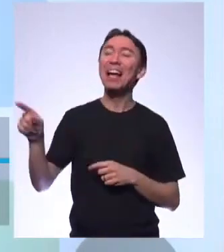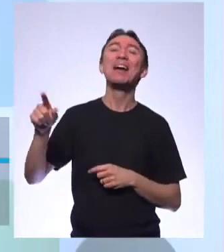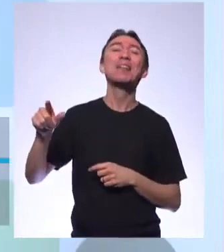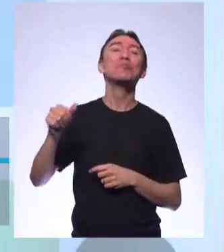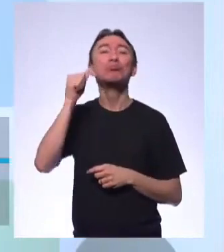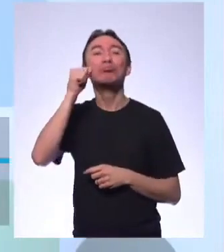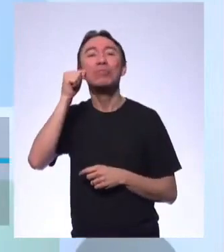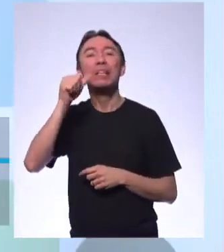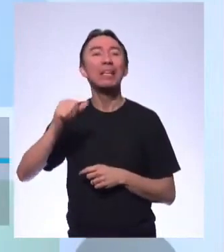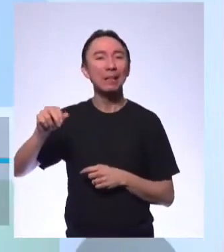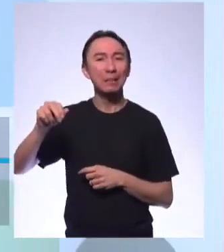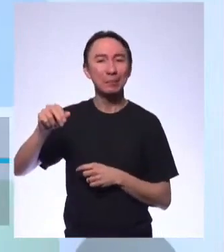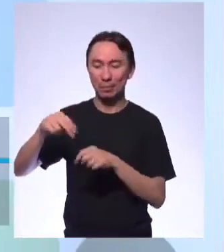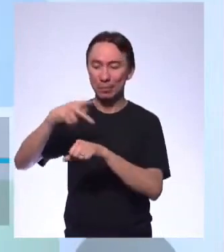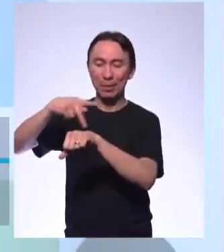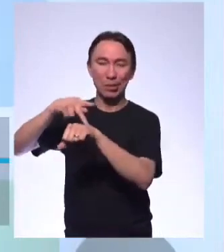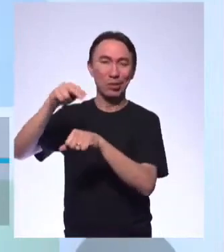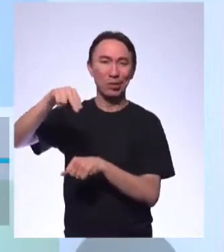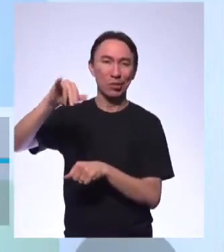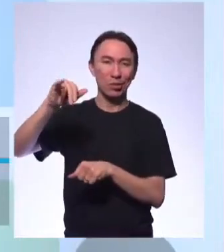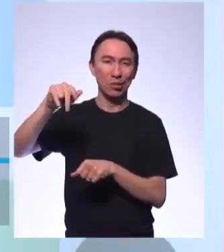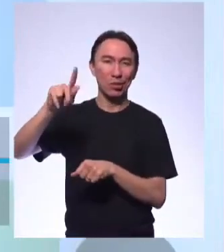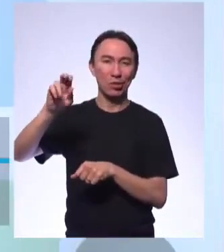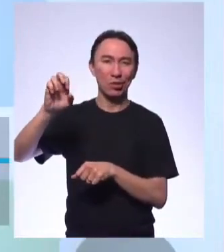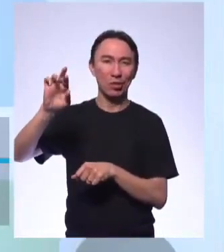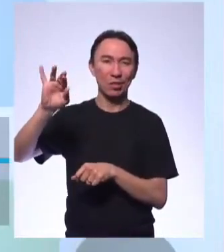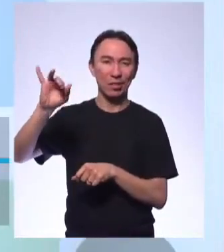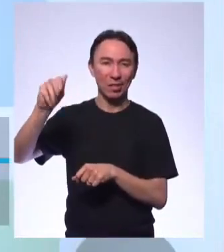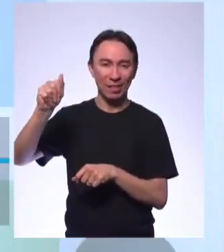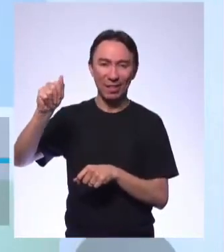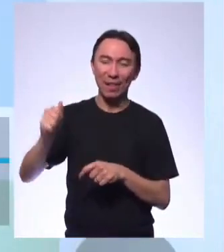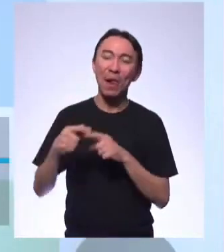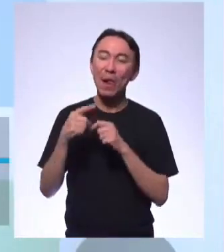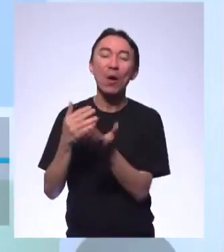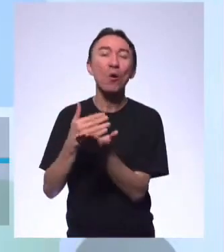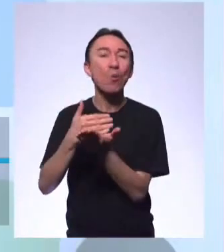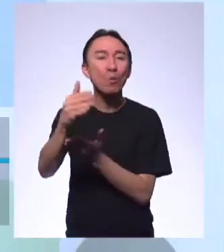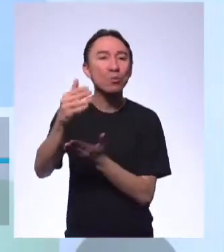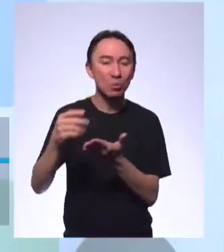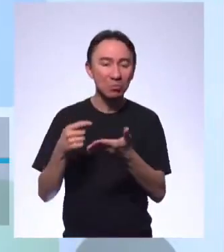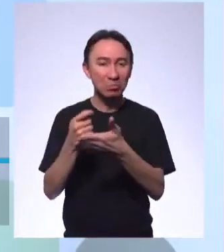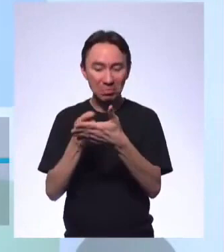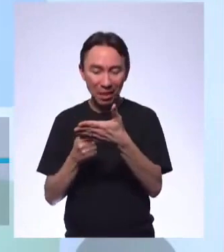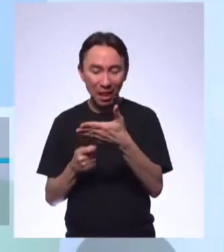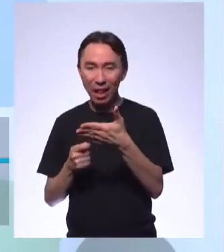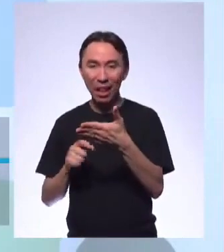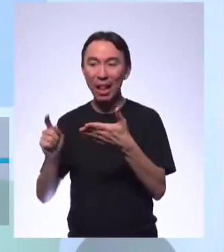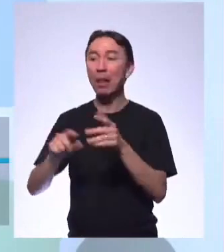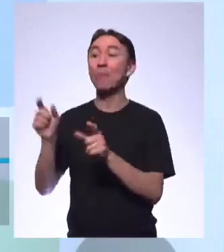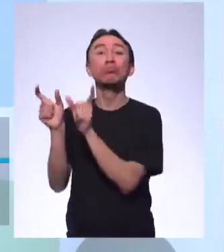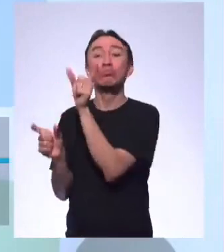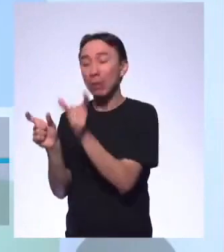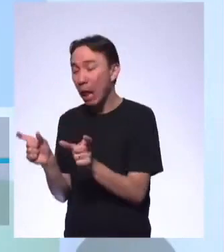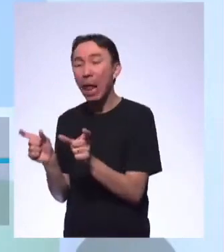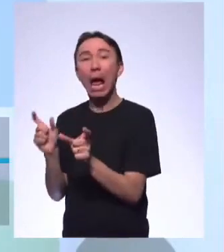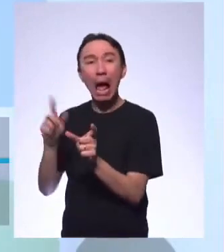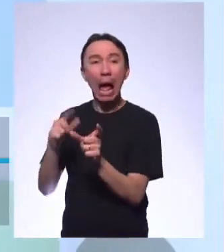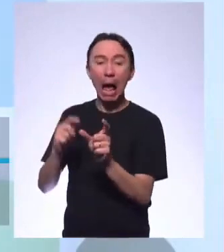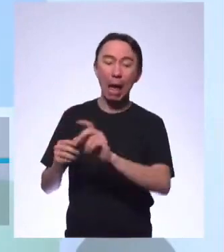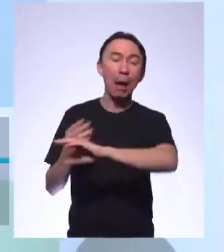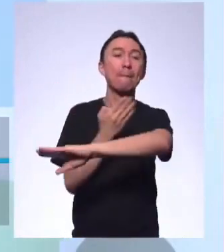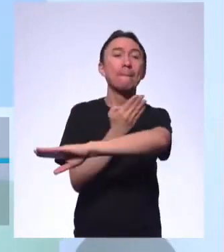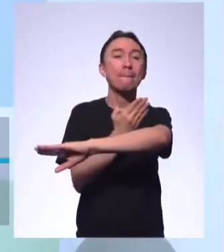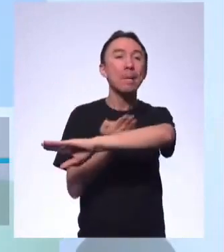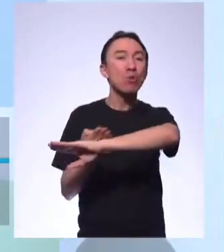ela começou a escrever, ela trazia para os seus poemas ali personagens brancos e não negros. Porque ela aprendeu